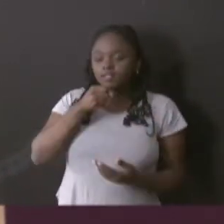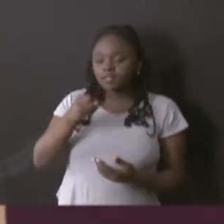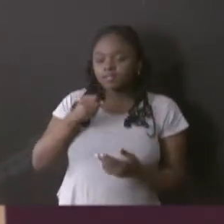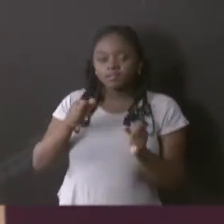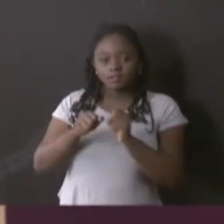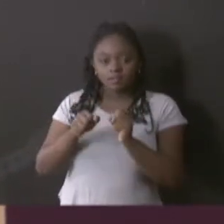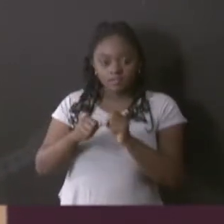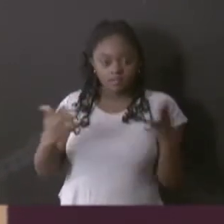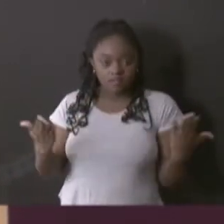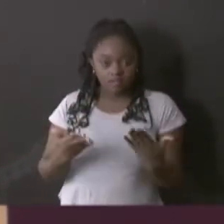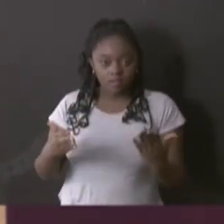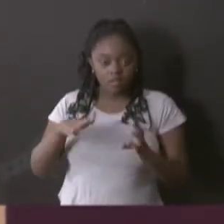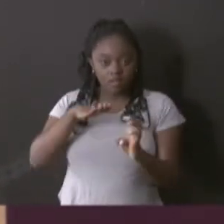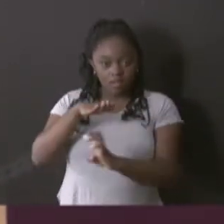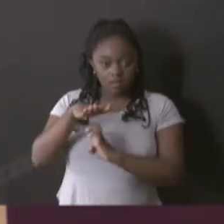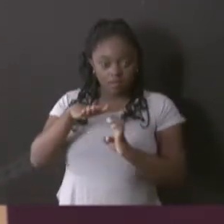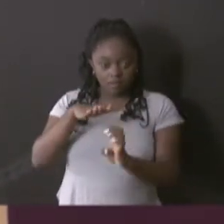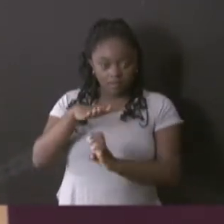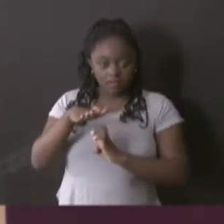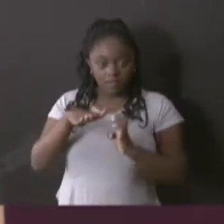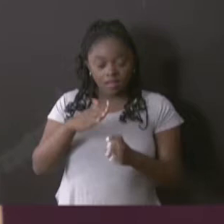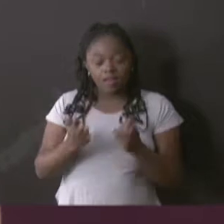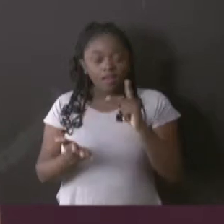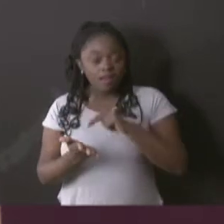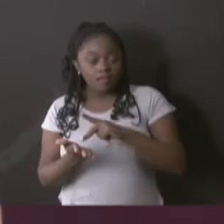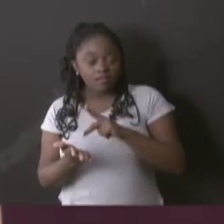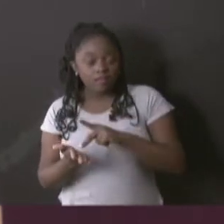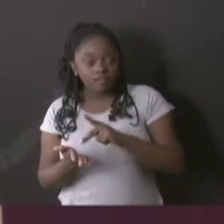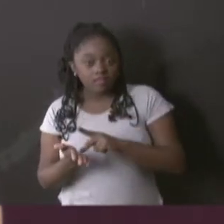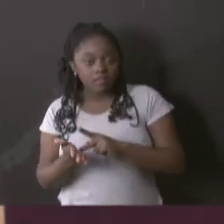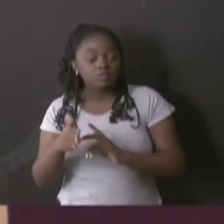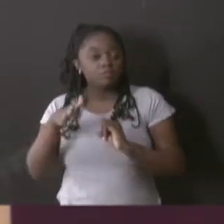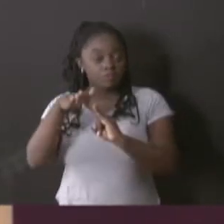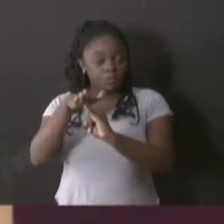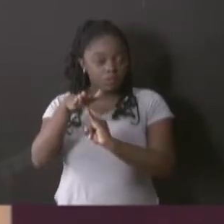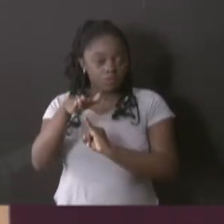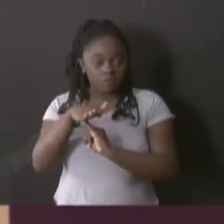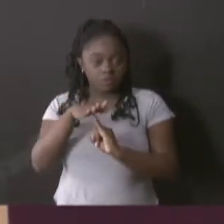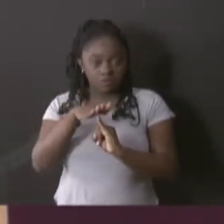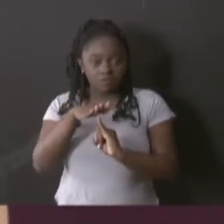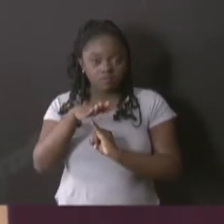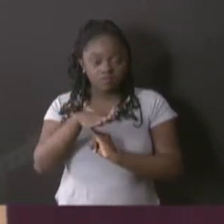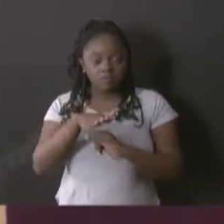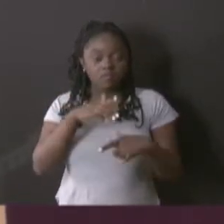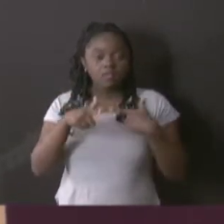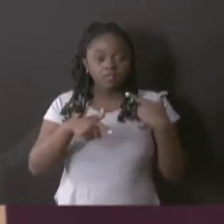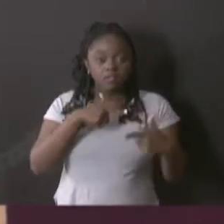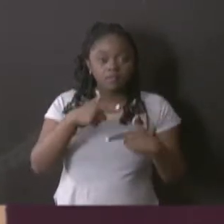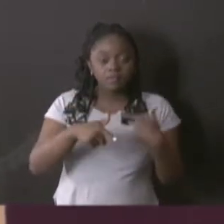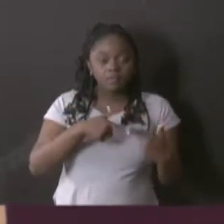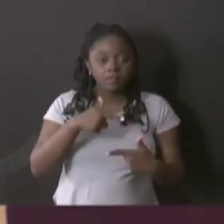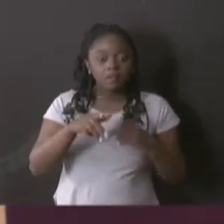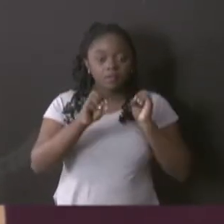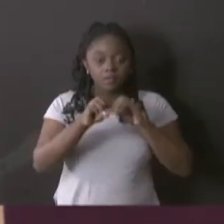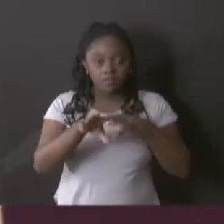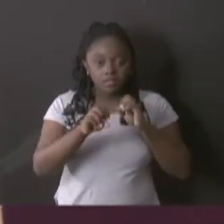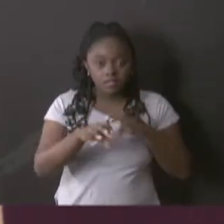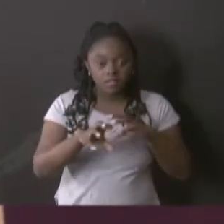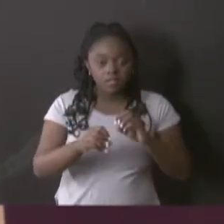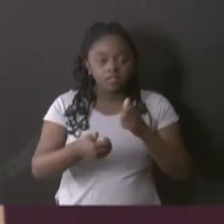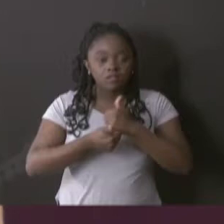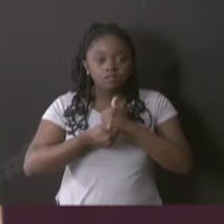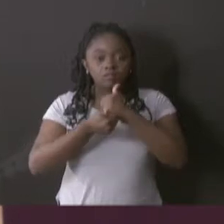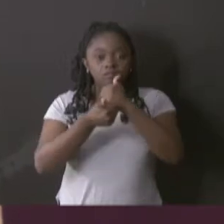nessa empresa, né? Na verdade, é uma empresa do terceiro setor, uhum. que trabalha com educação, com suporte,